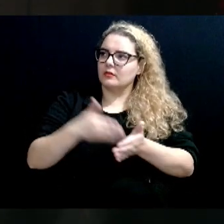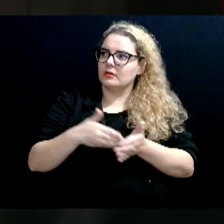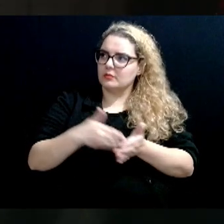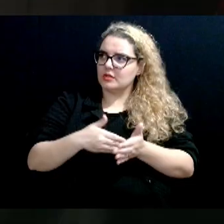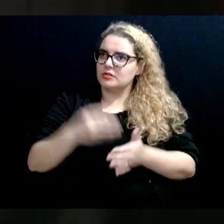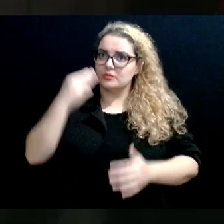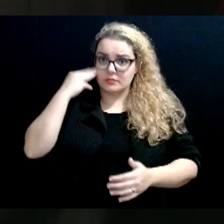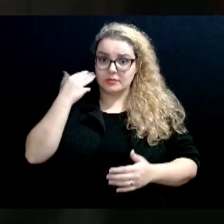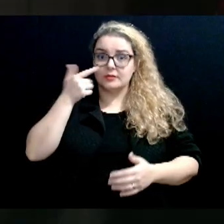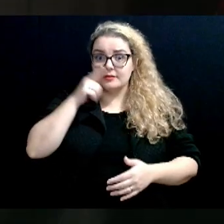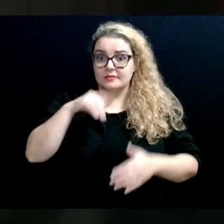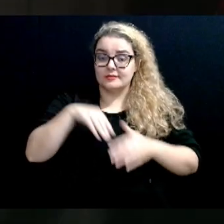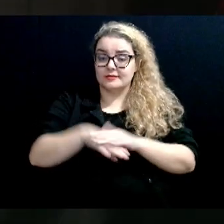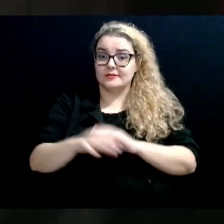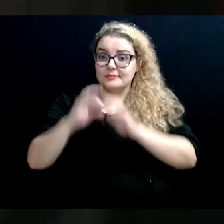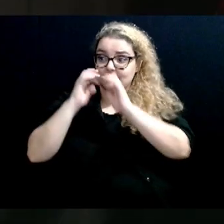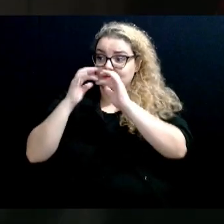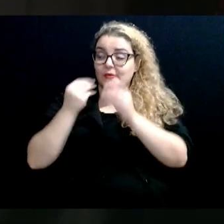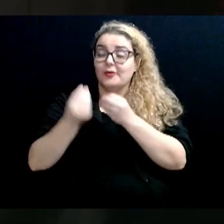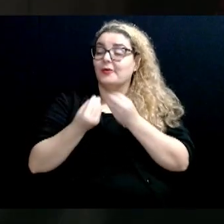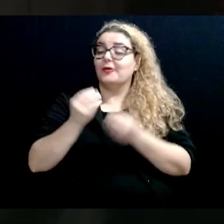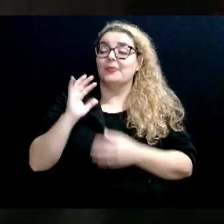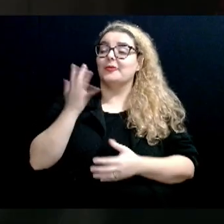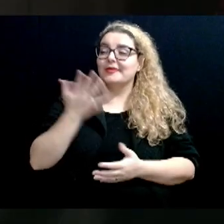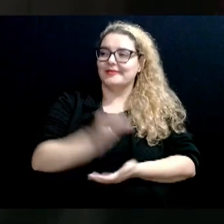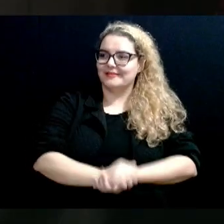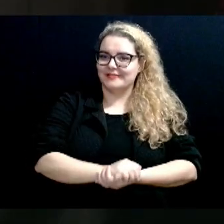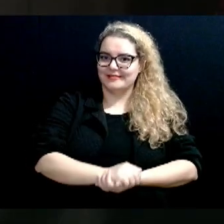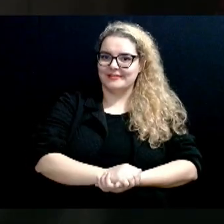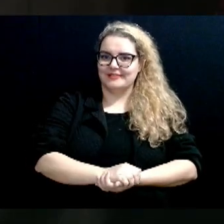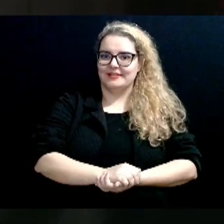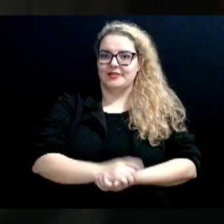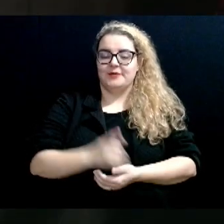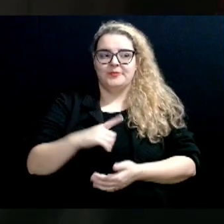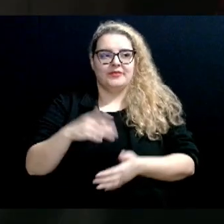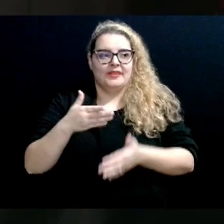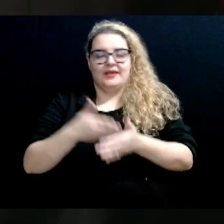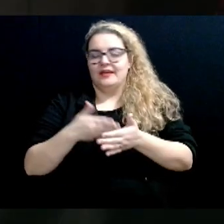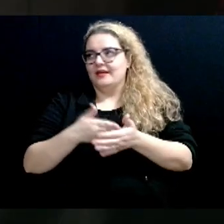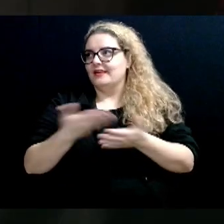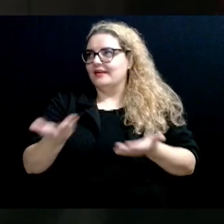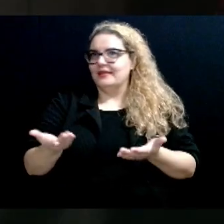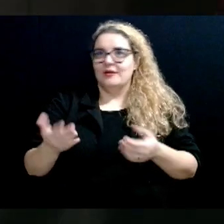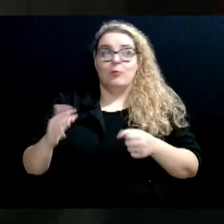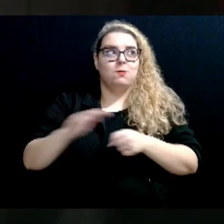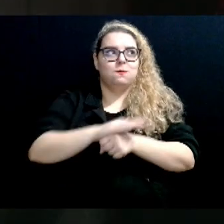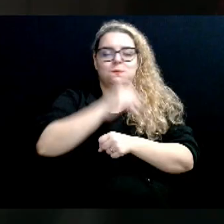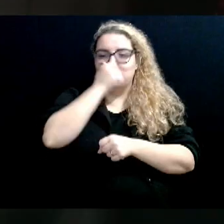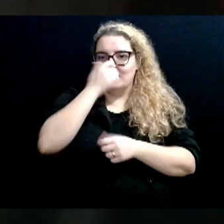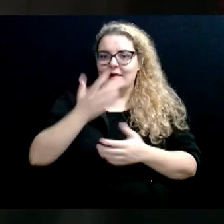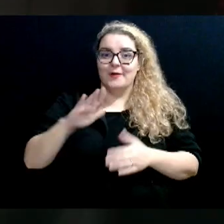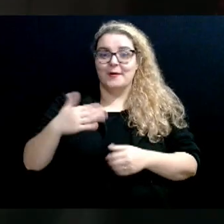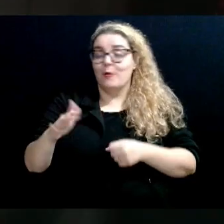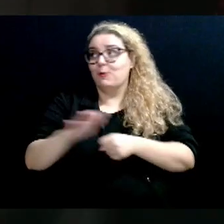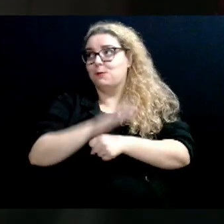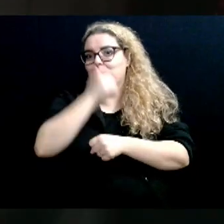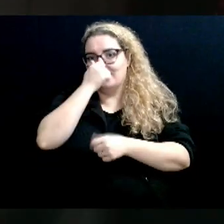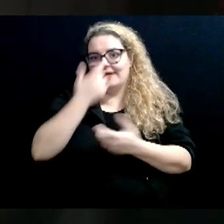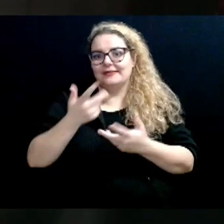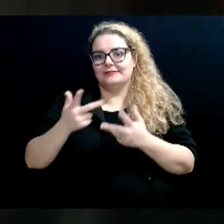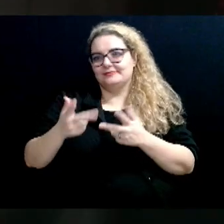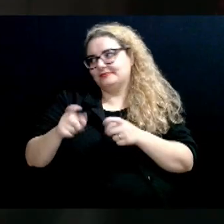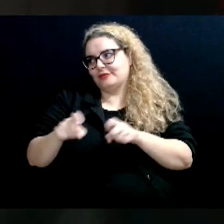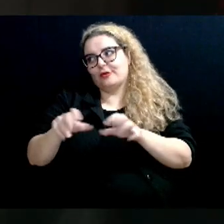no cérebro? Como que funciona, né? Tem um limite? Fica cheio? Quando fica cheio no computador, a gente dá